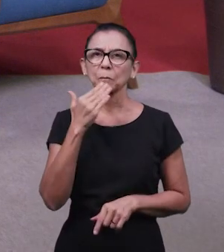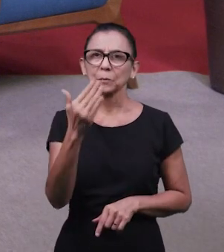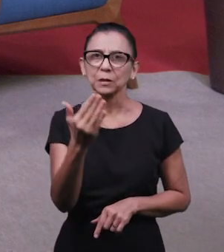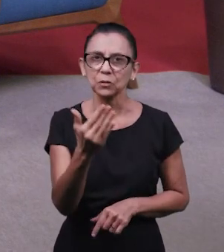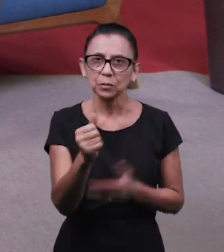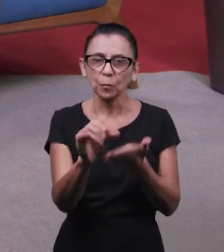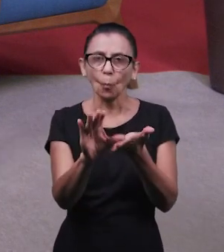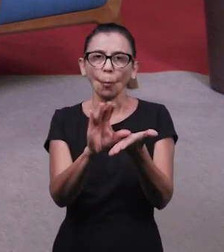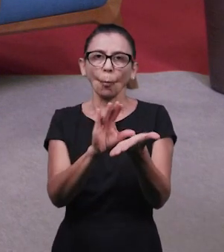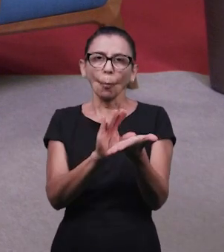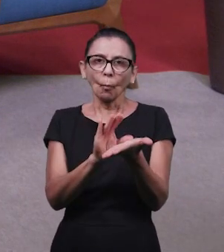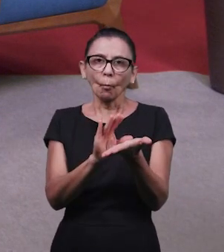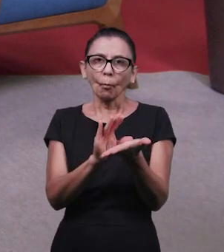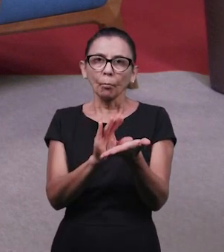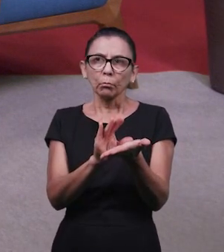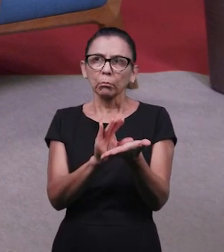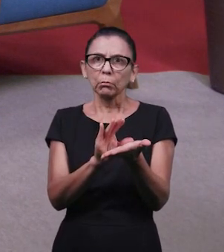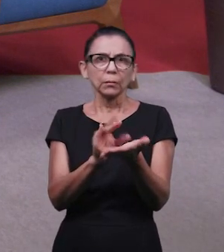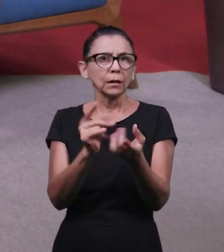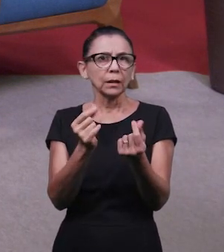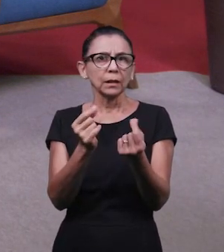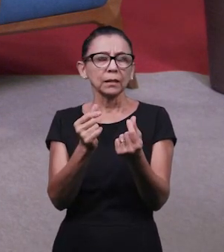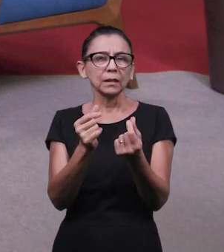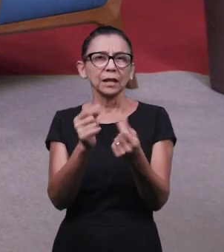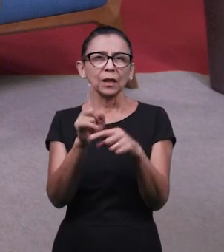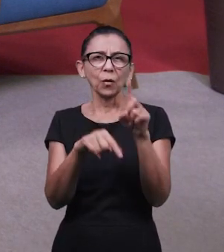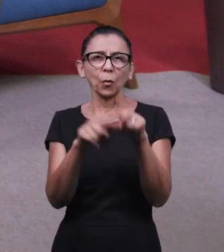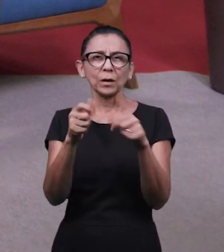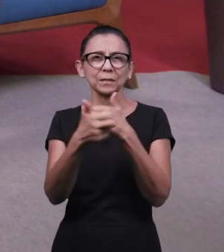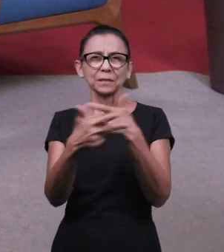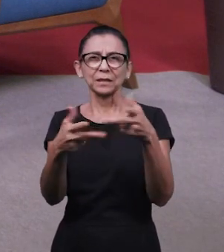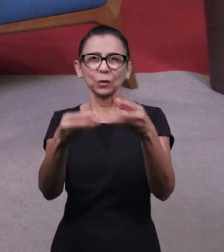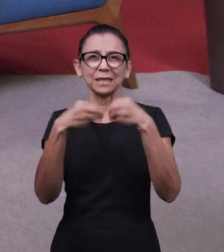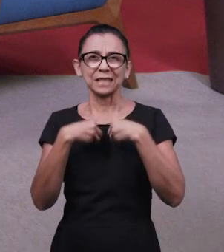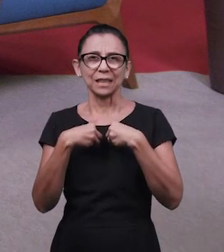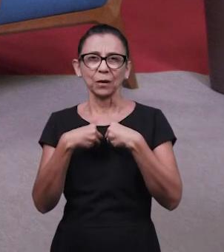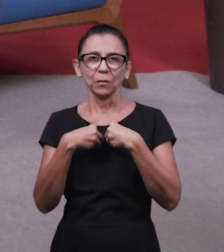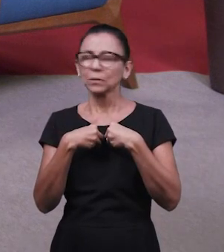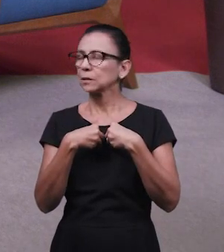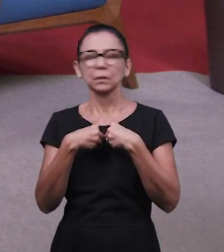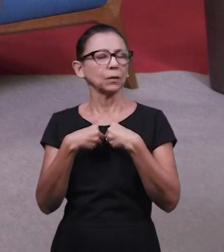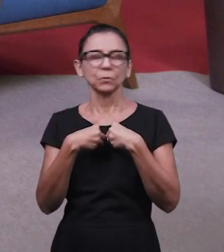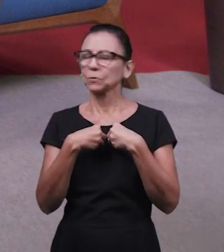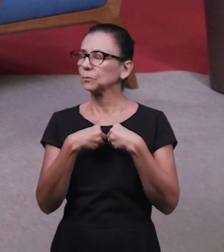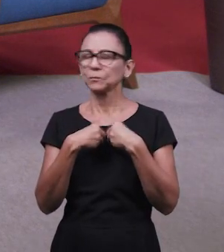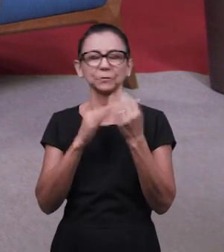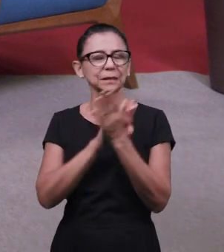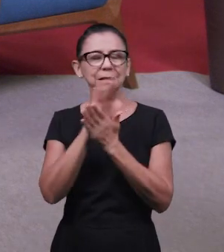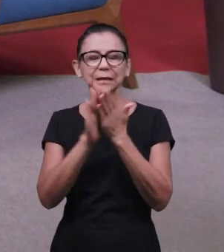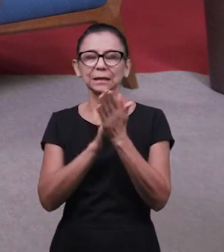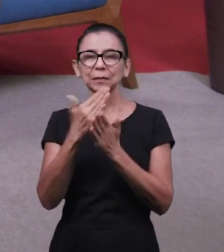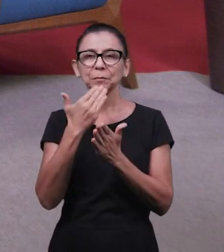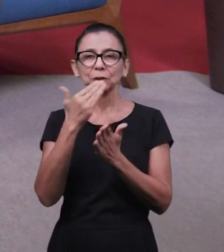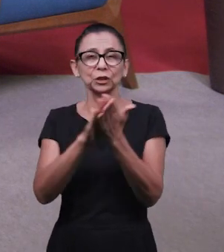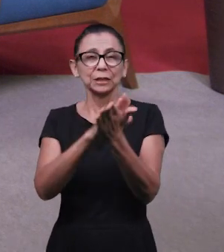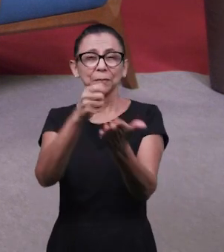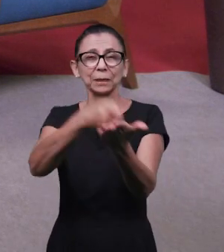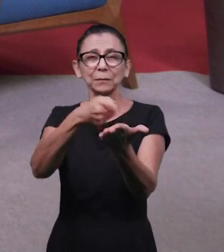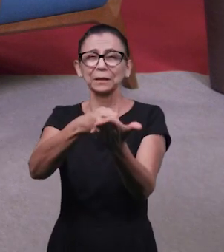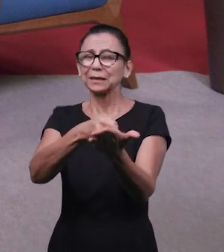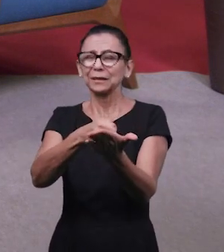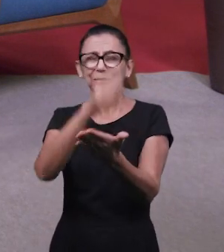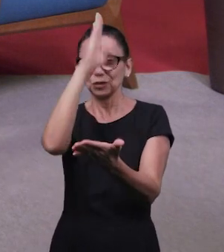pode apontar a câmera do seu celular para ele e o seu aparelho vai ser redirecionado para uma ligação que é gratuita. Você não vai pagar